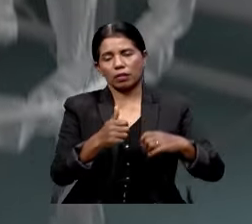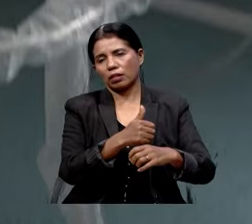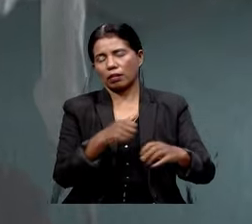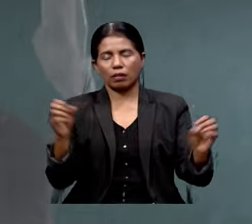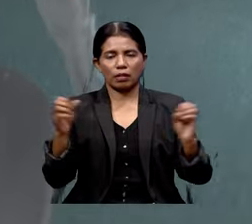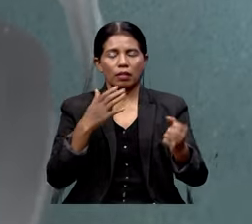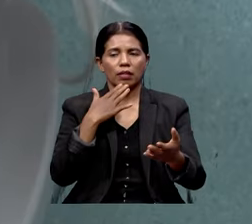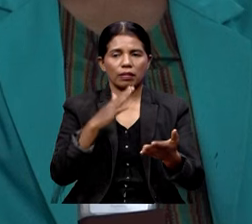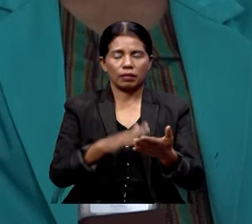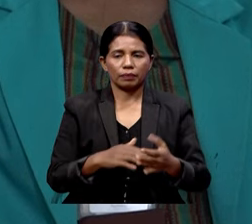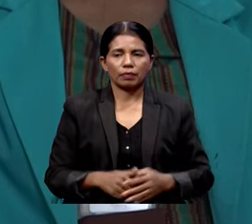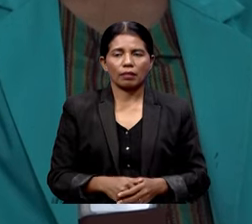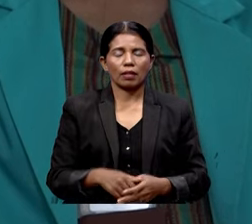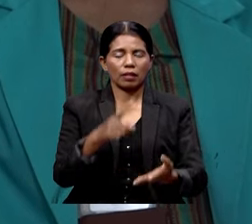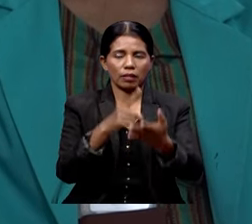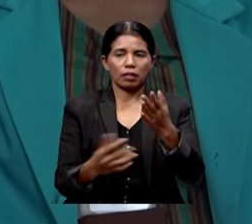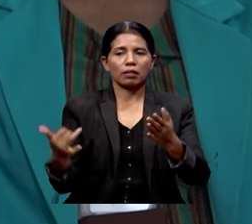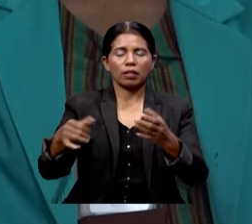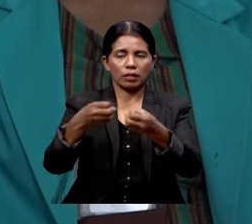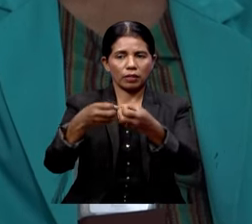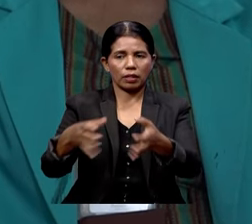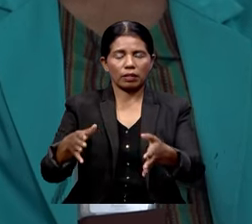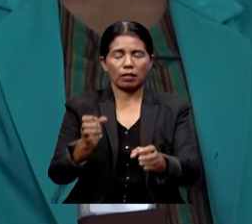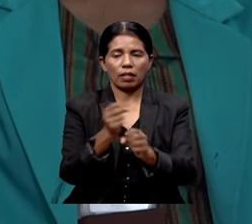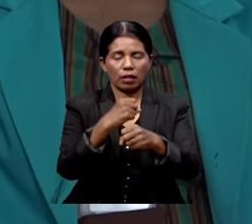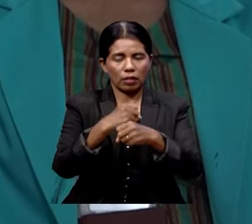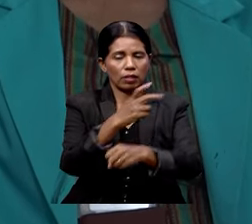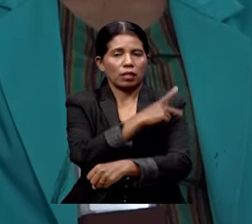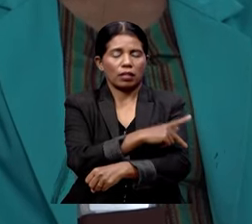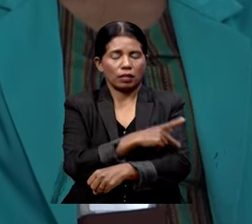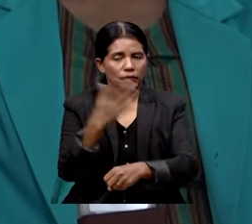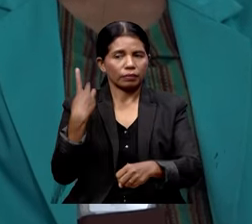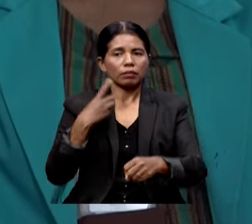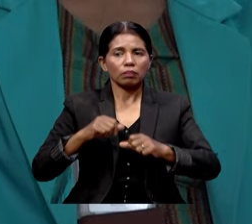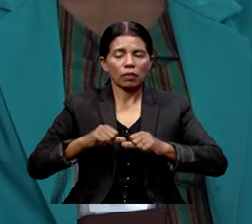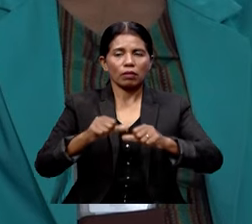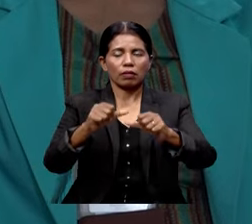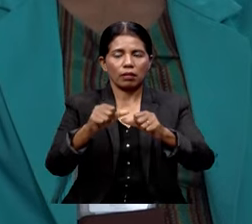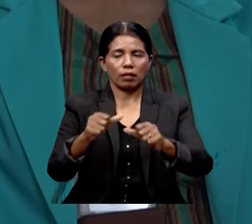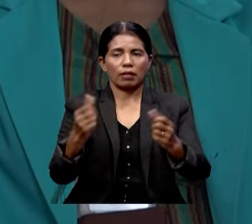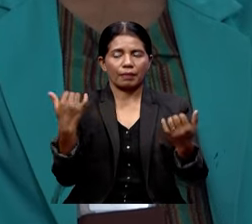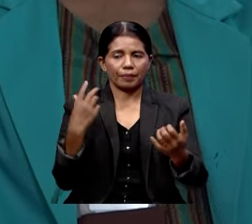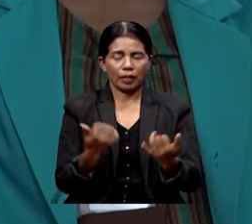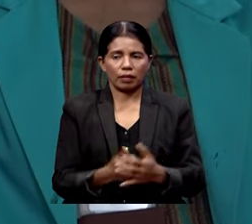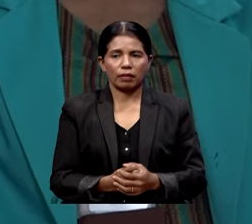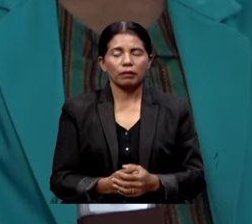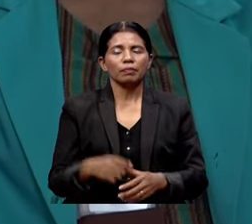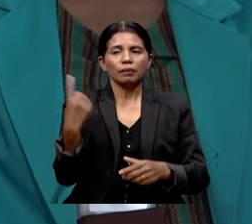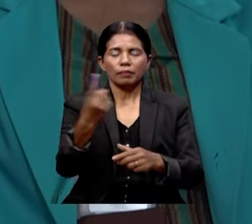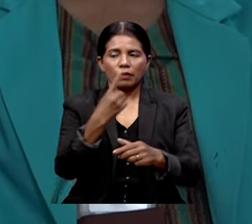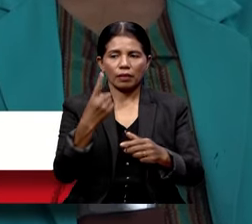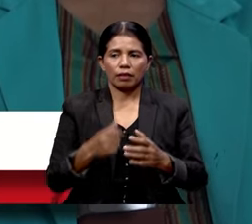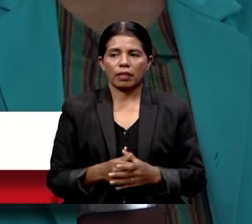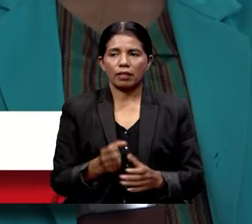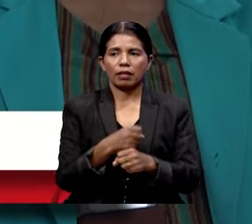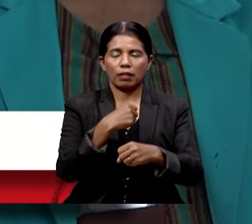funciona então sai de mak sira husi kaila halao iha klinik na ba ami continua de até data moso nia na fati